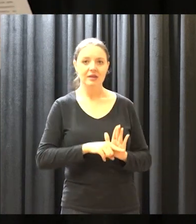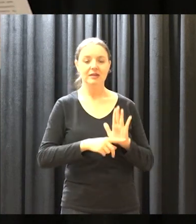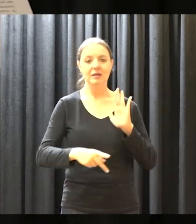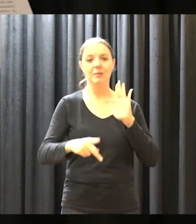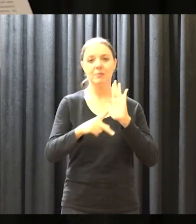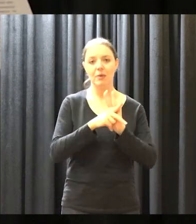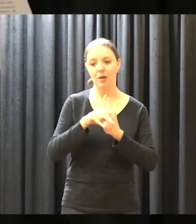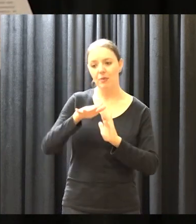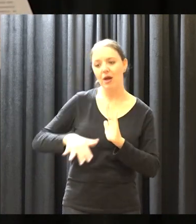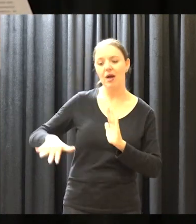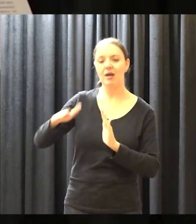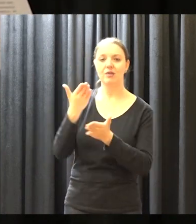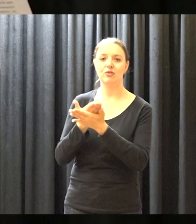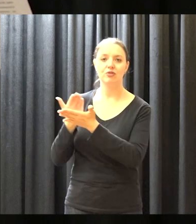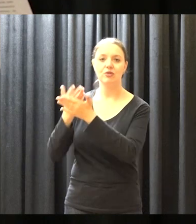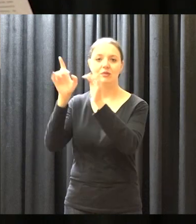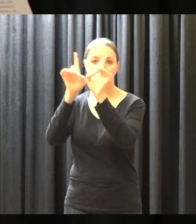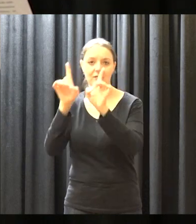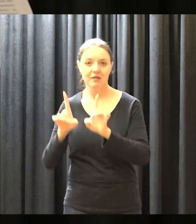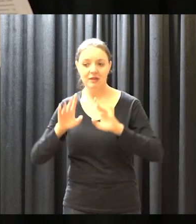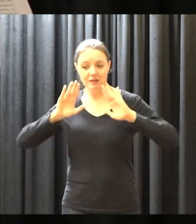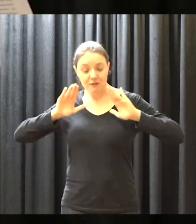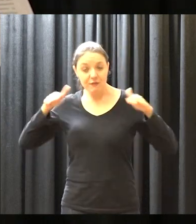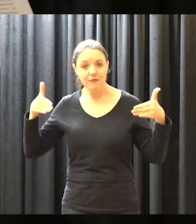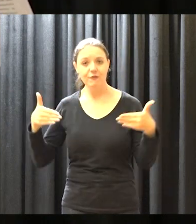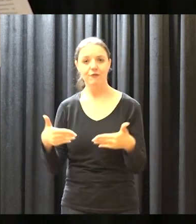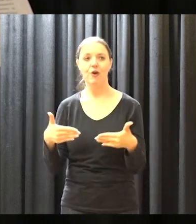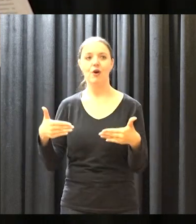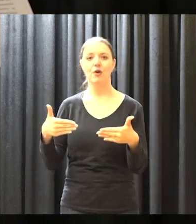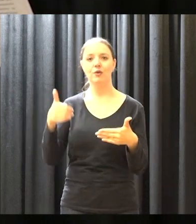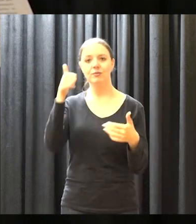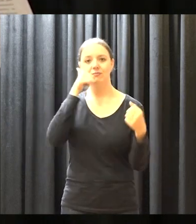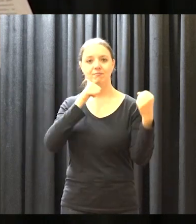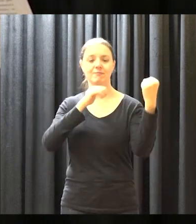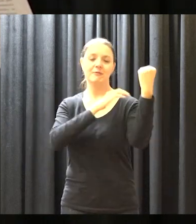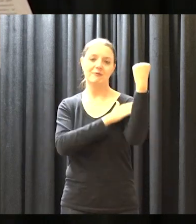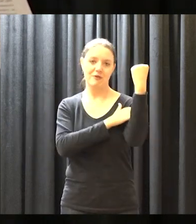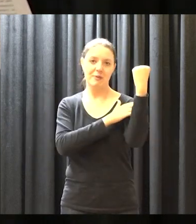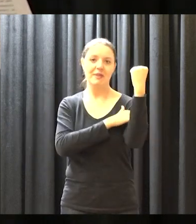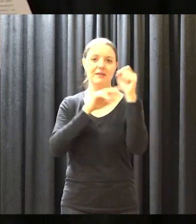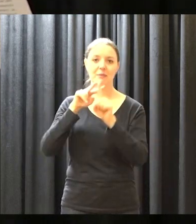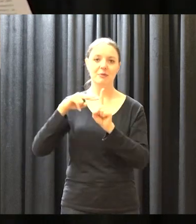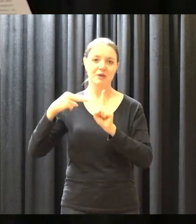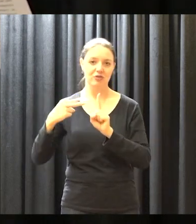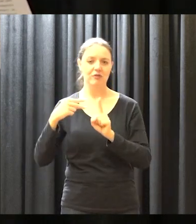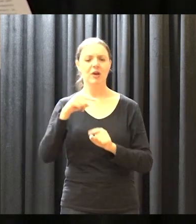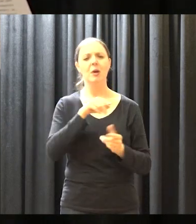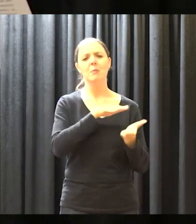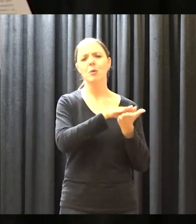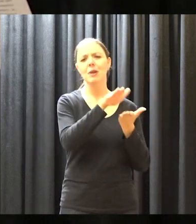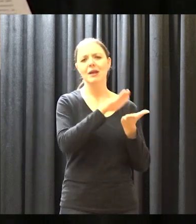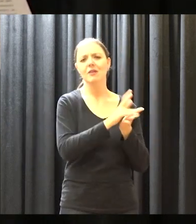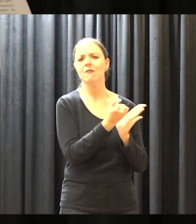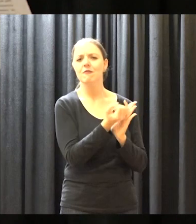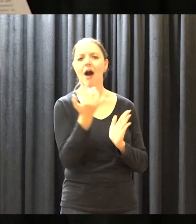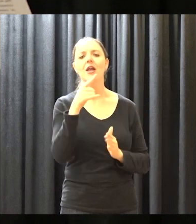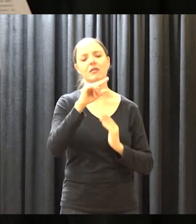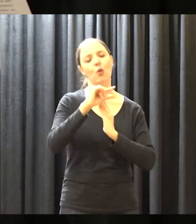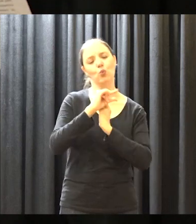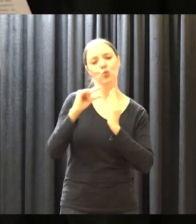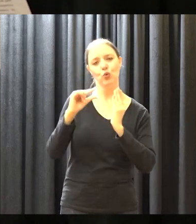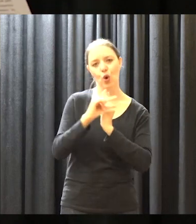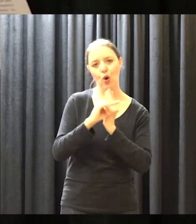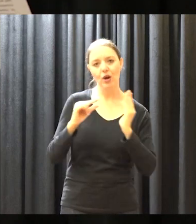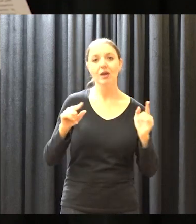pelos estudos da deficiência, em particular na perspectiva feminista. É autora de diversas publicações no campo dos estudos da